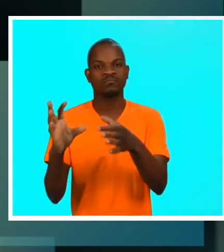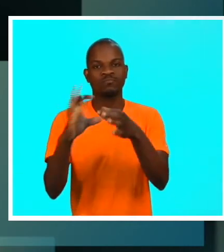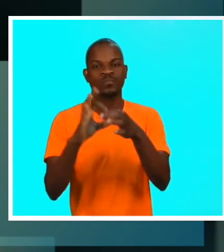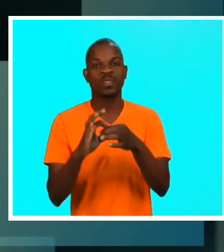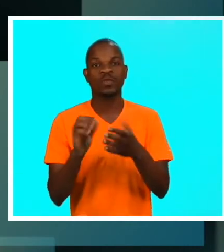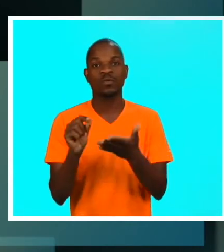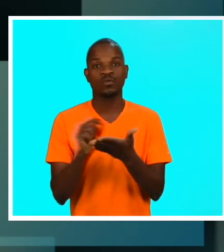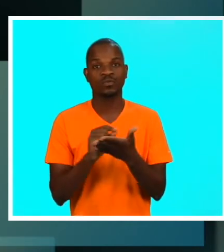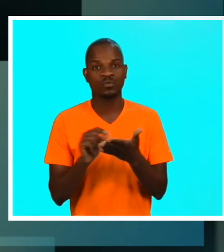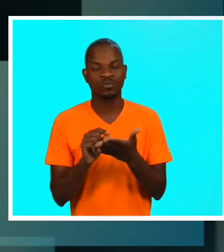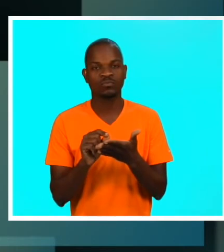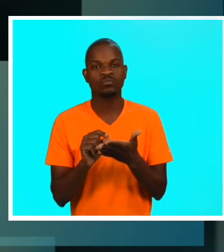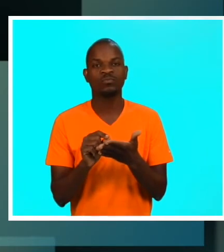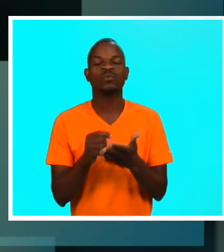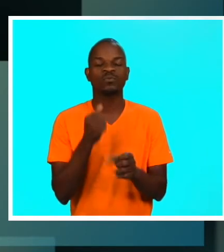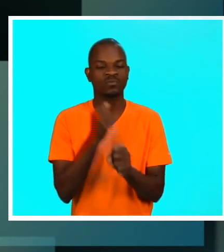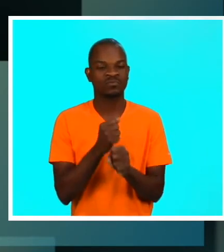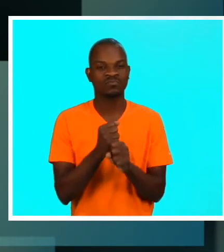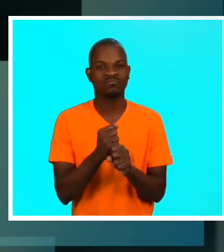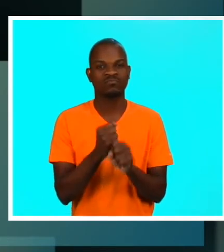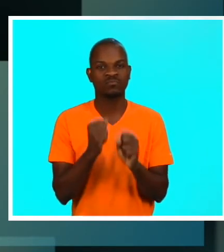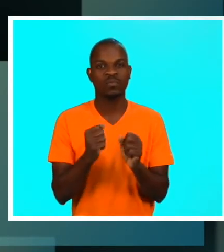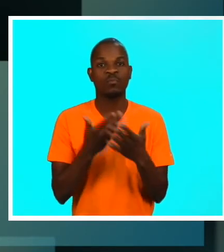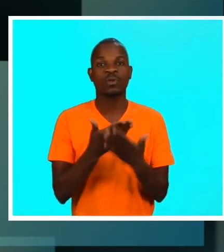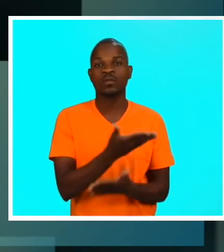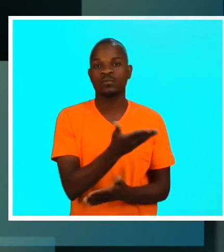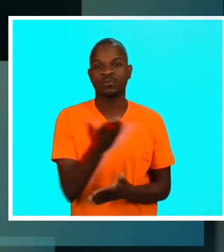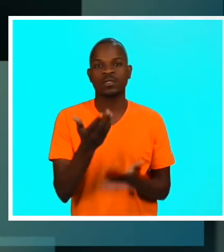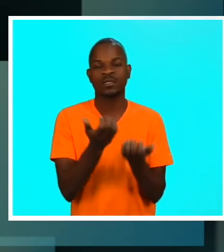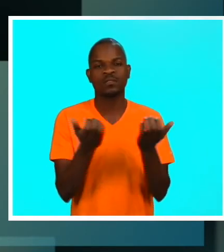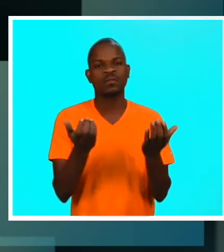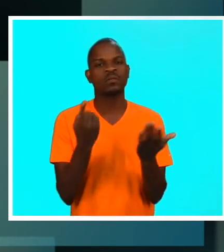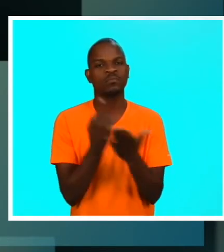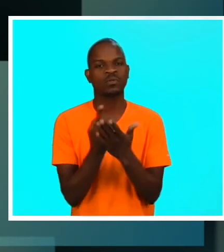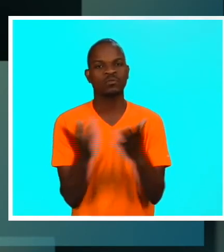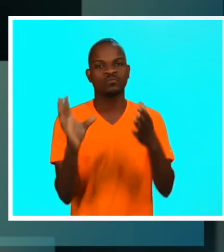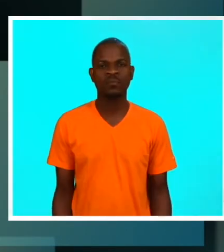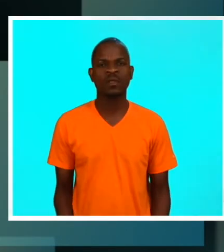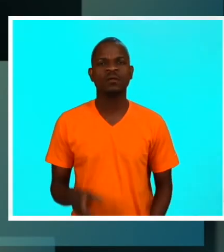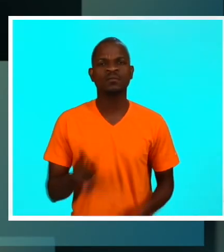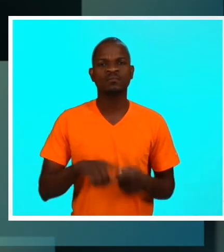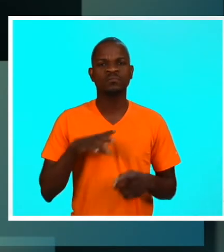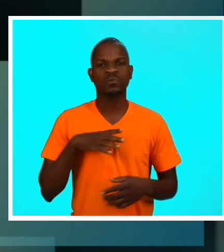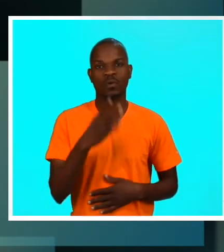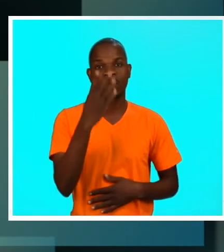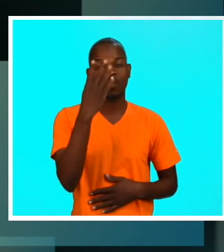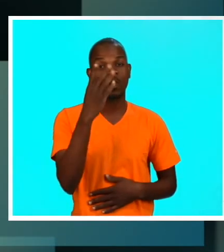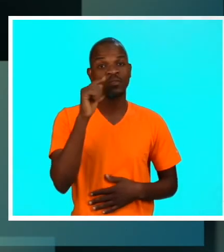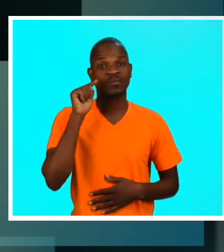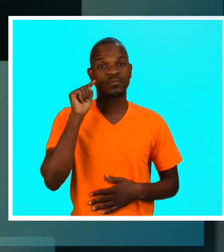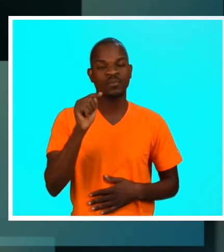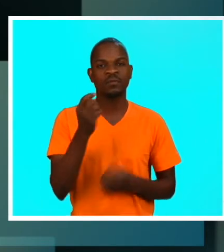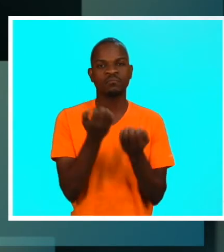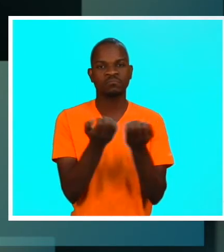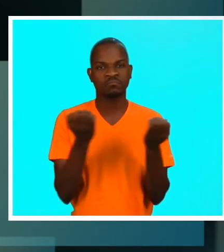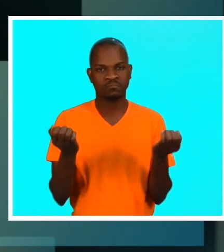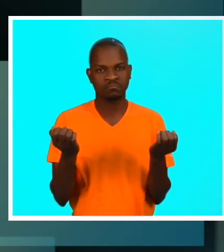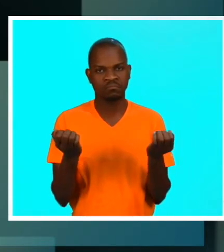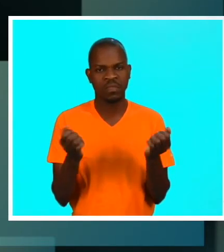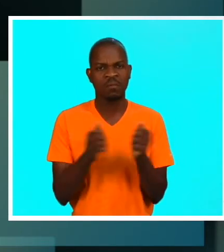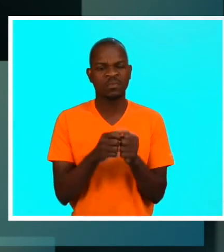ligação com as escolas. E deixamos nós trabalharmos, porque as crianças precisam de socializar. Nessas 4 mil crianças que